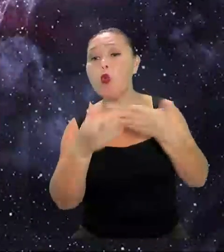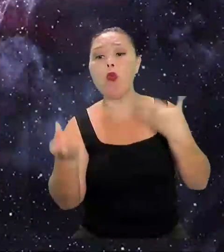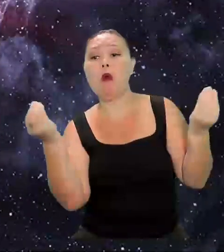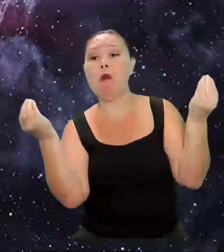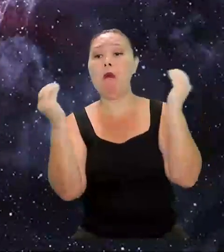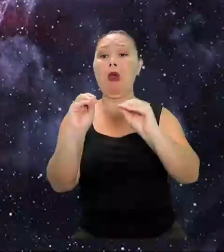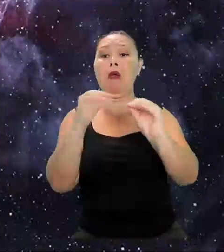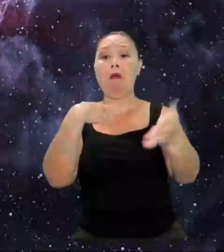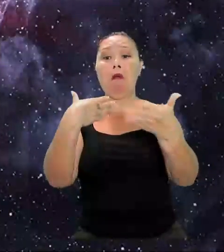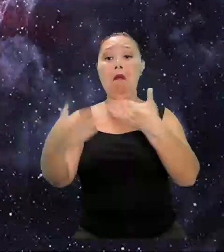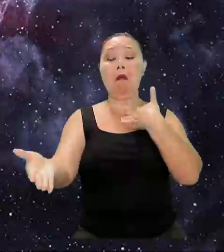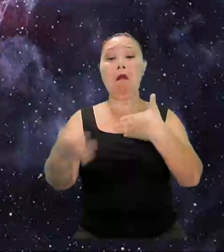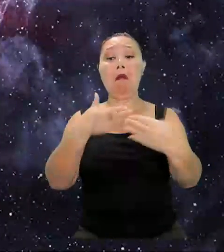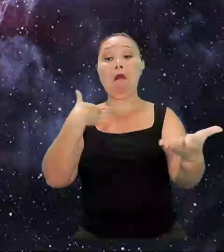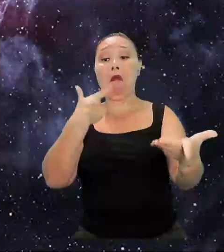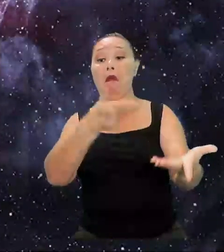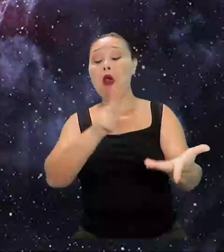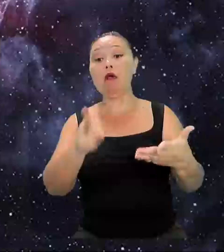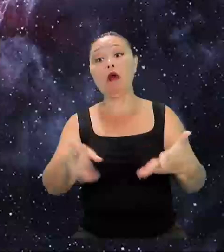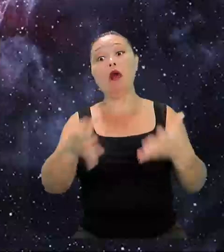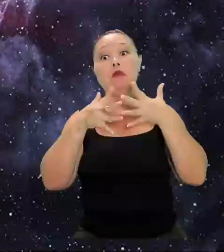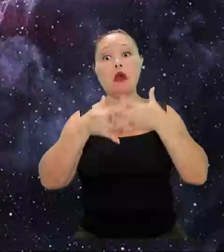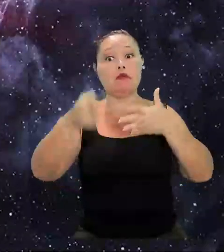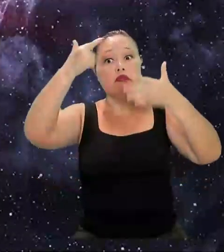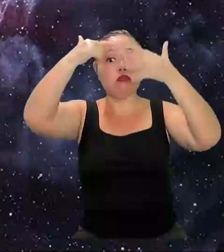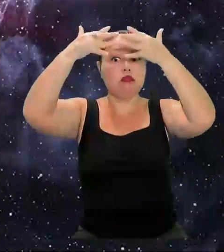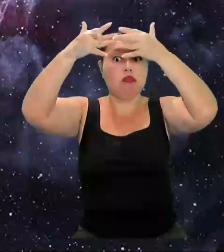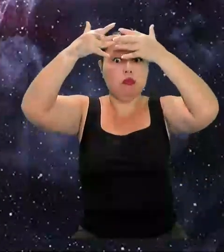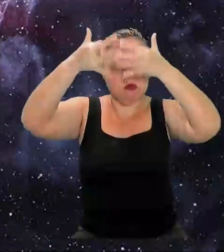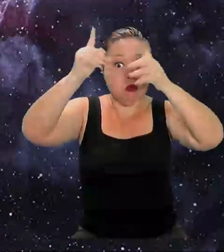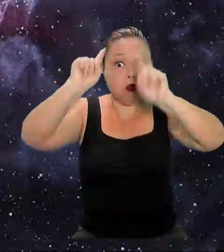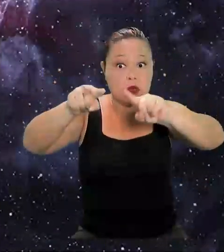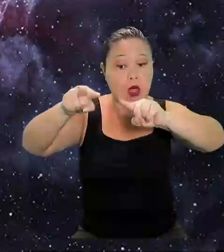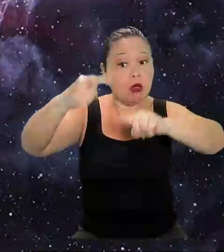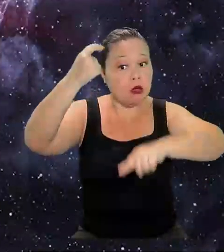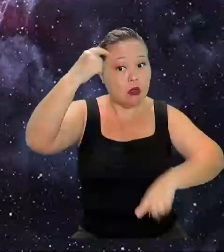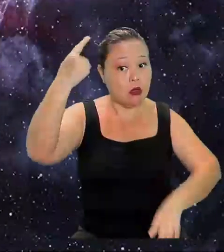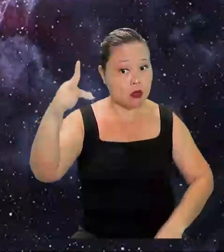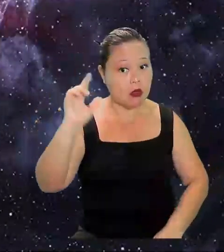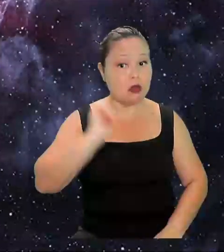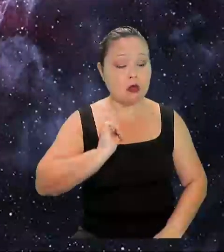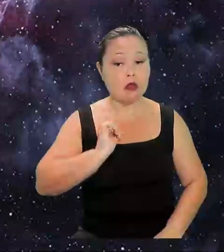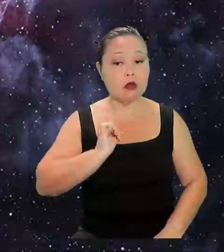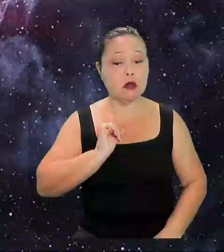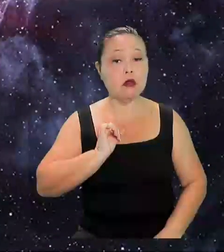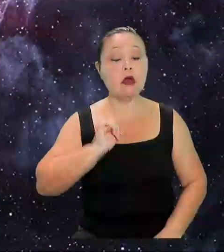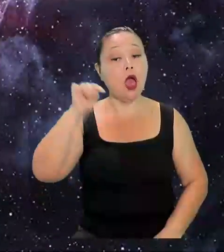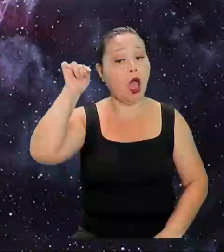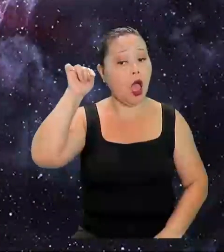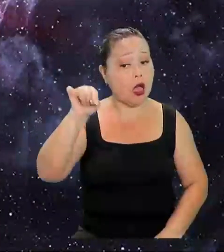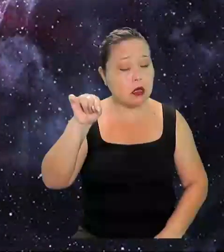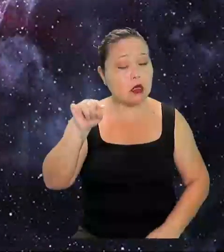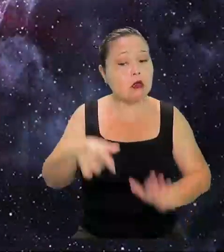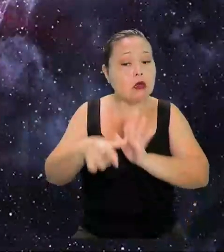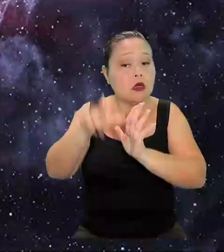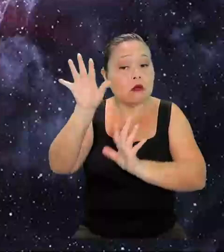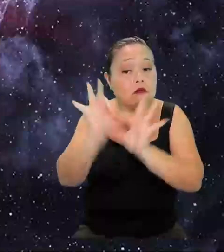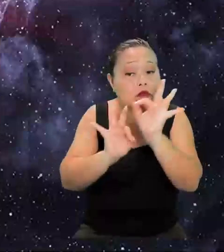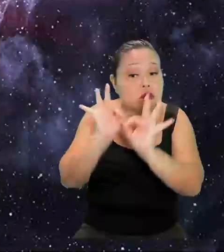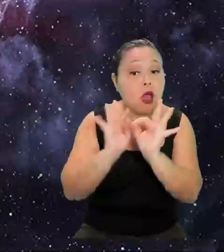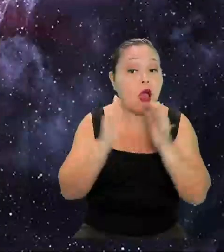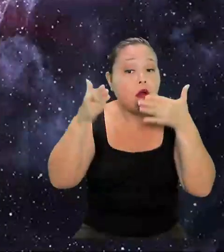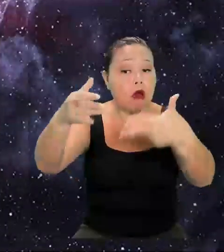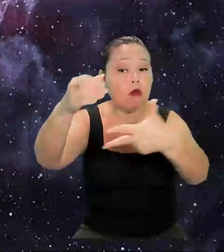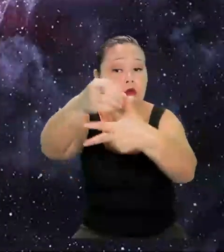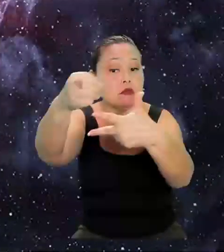qualquer jeito e às vezes acabam confundindo a cabeça de vocês. O nosso trabalho aqui de prepará-los para o